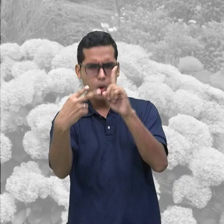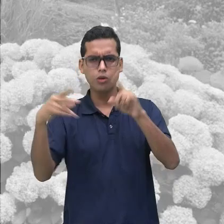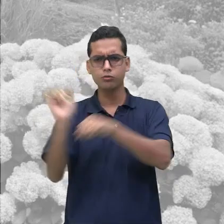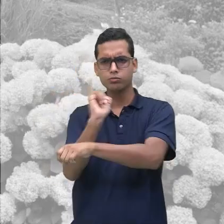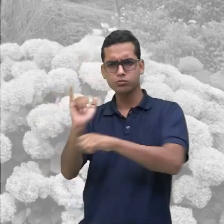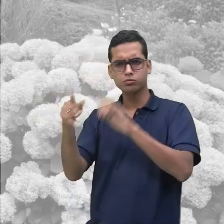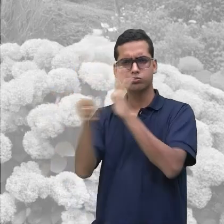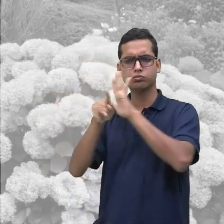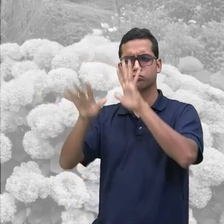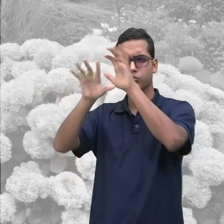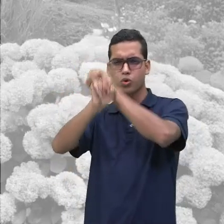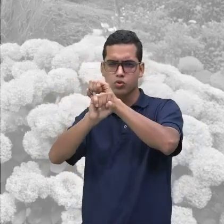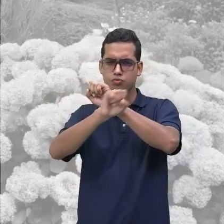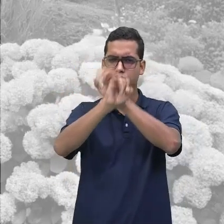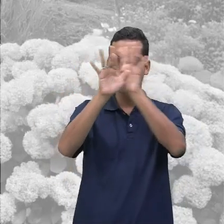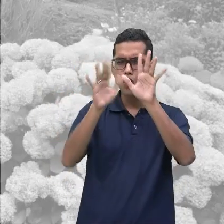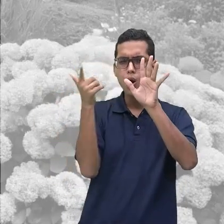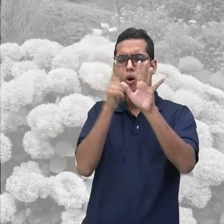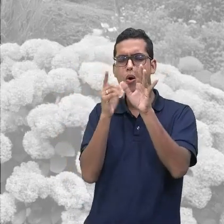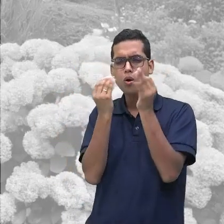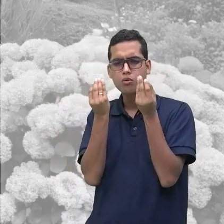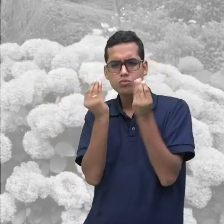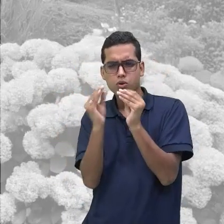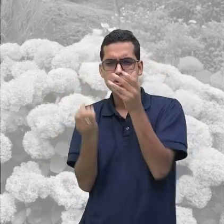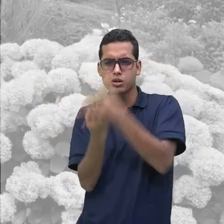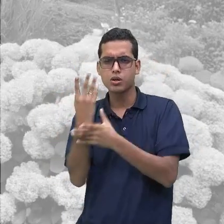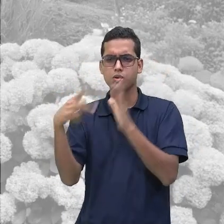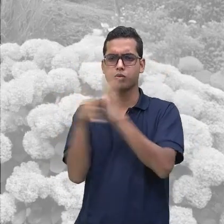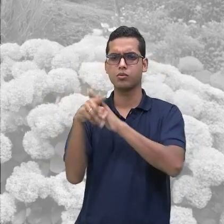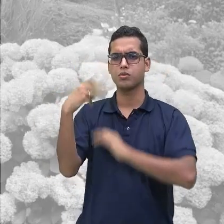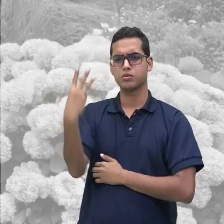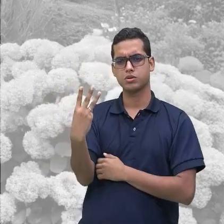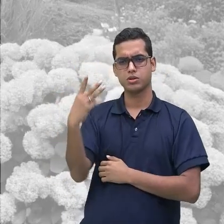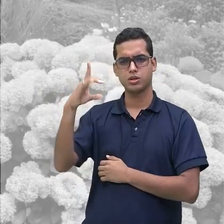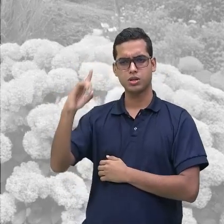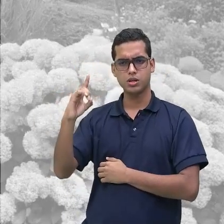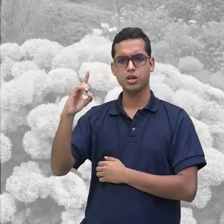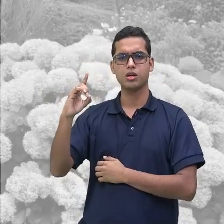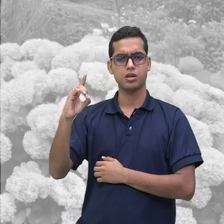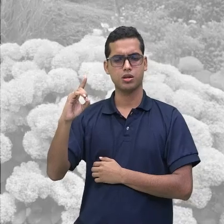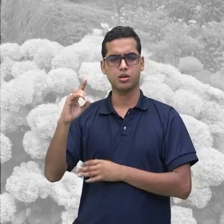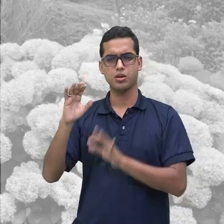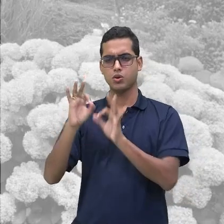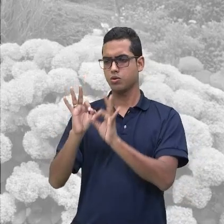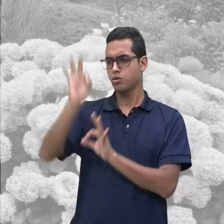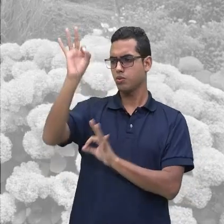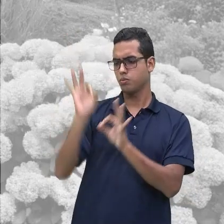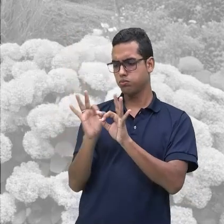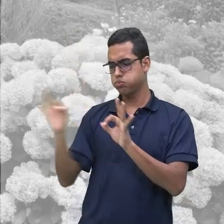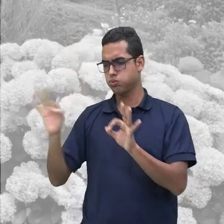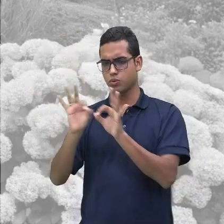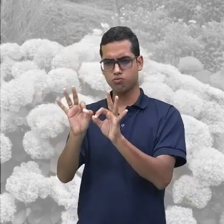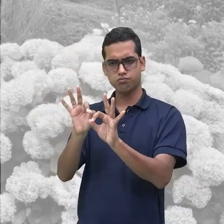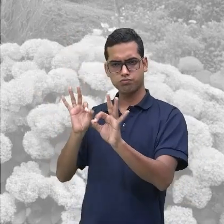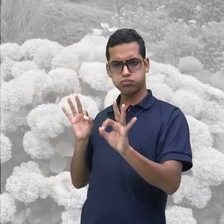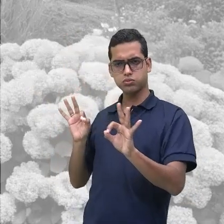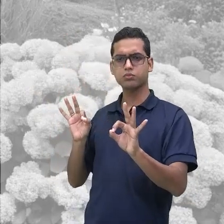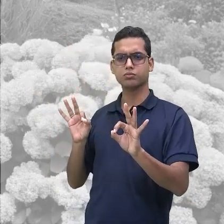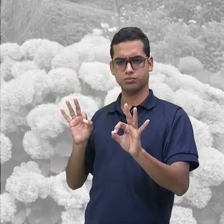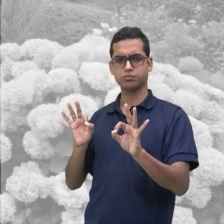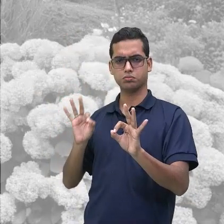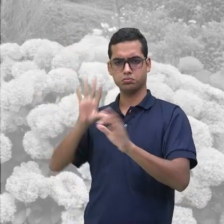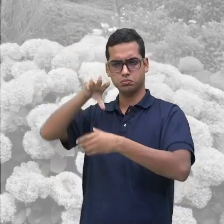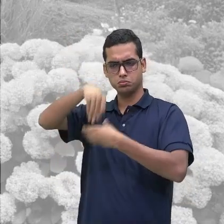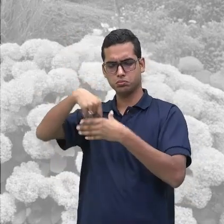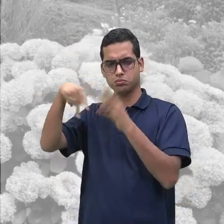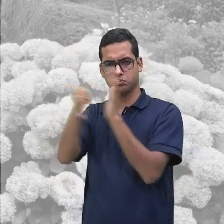do chiaroscuro, teve-se as 3D, altura, largura e profundidade na obra de arte. E aí, falando